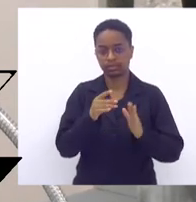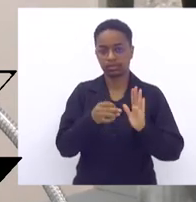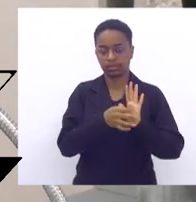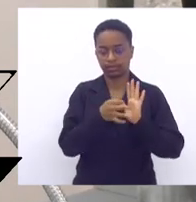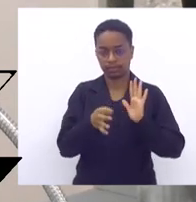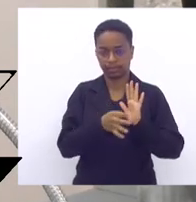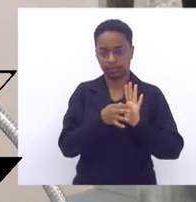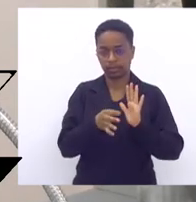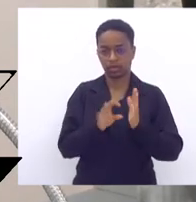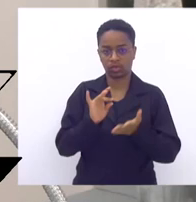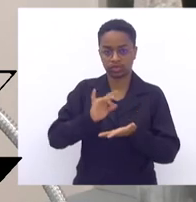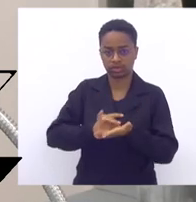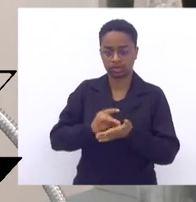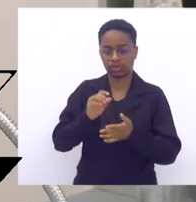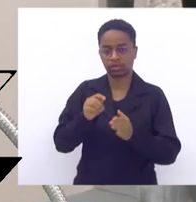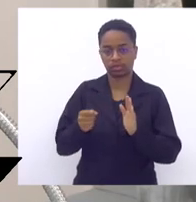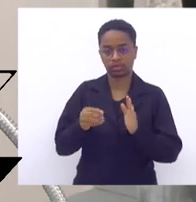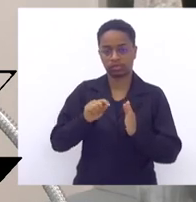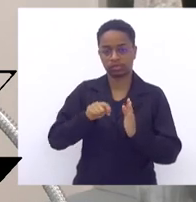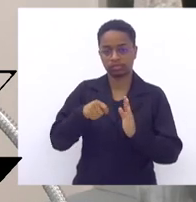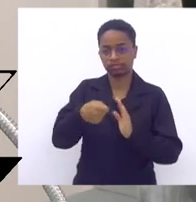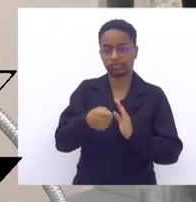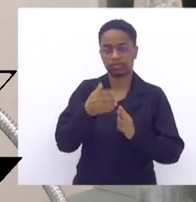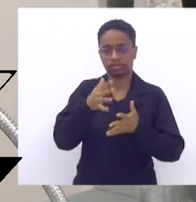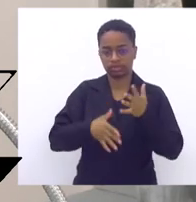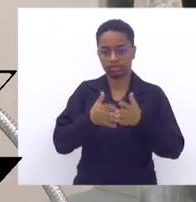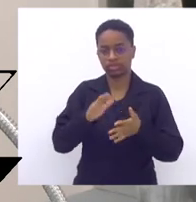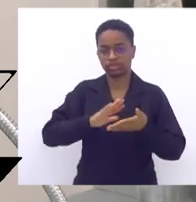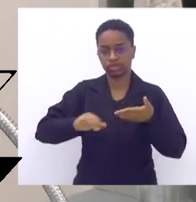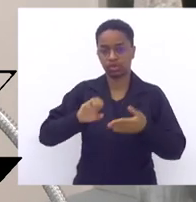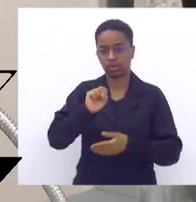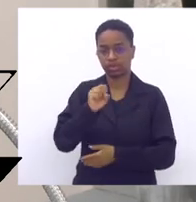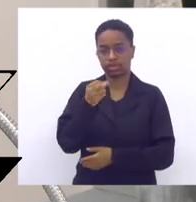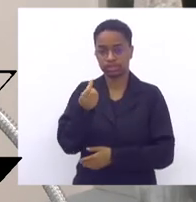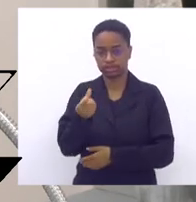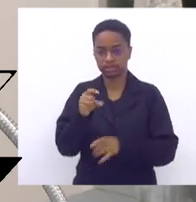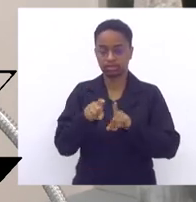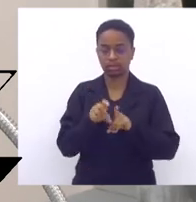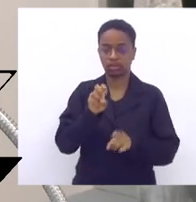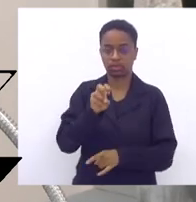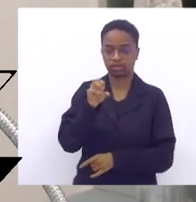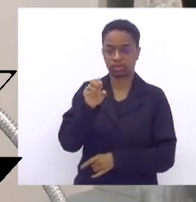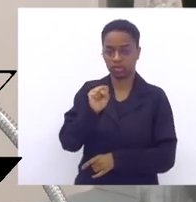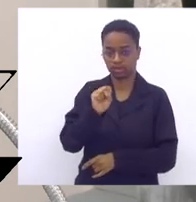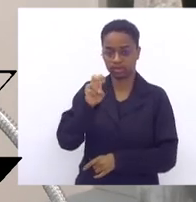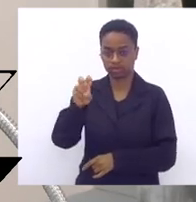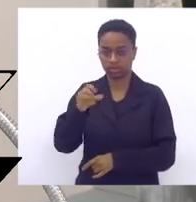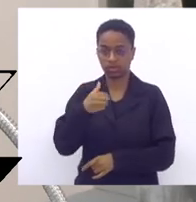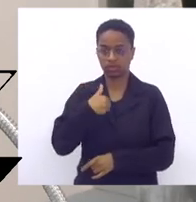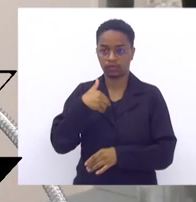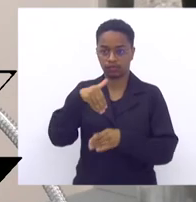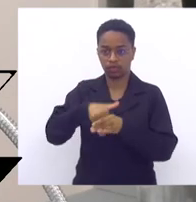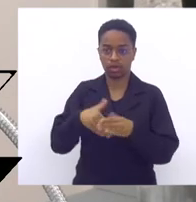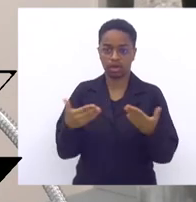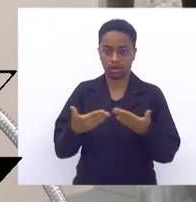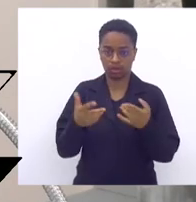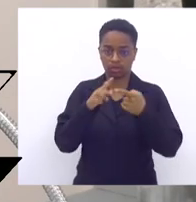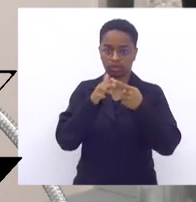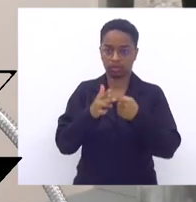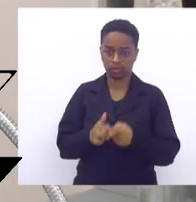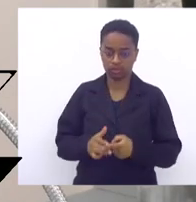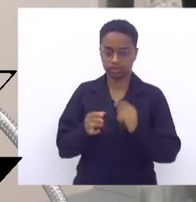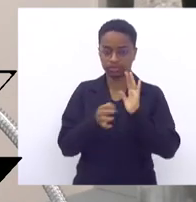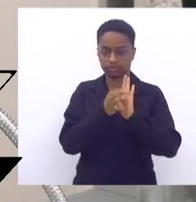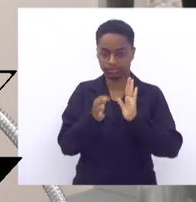pareceres originais pela prejudicabilidade, com exceção do 86 e do 85, o qual eu voto agora retificando o